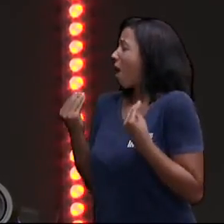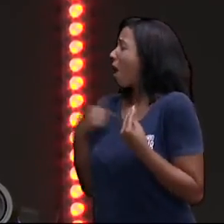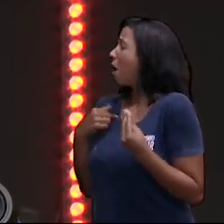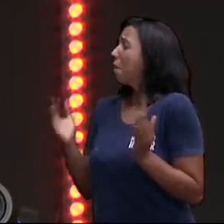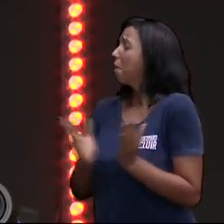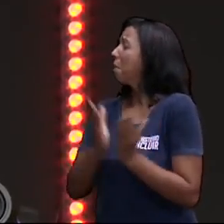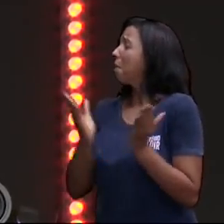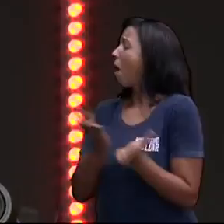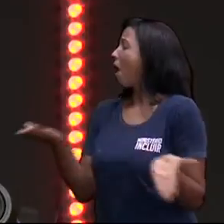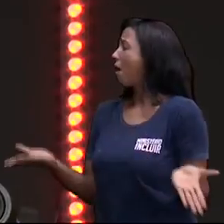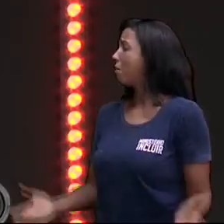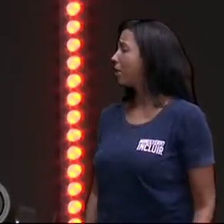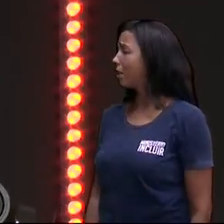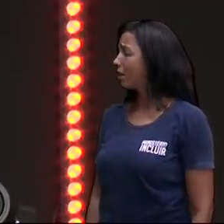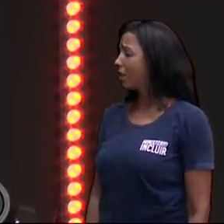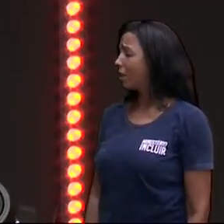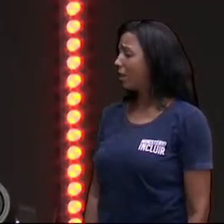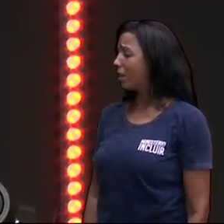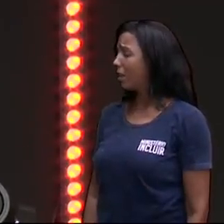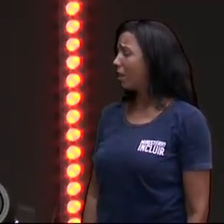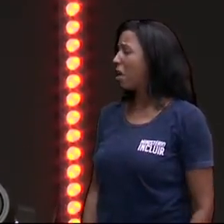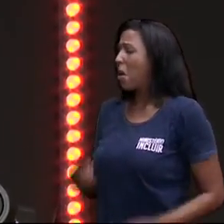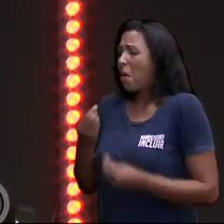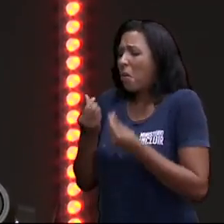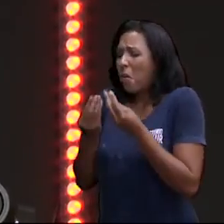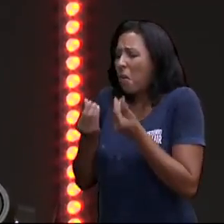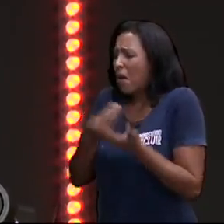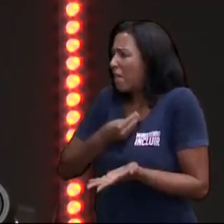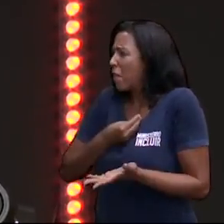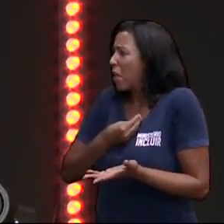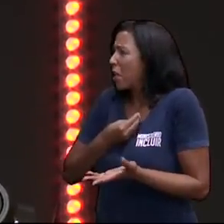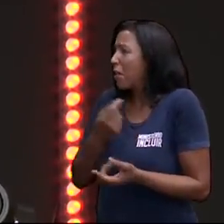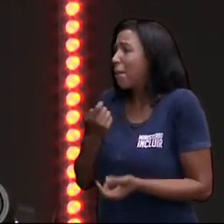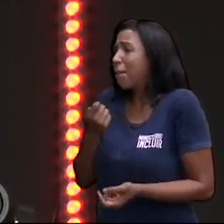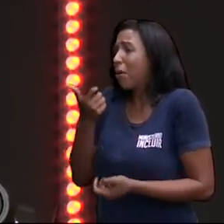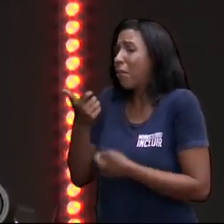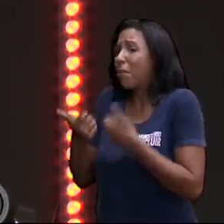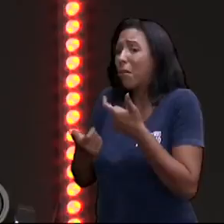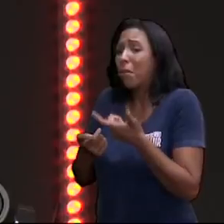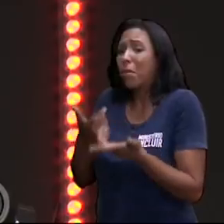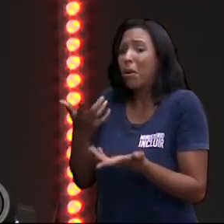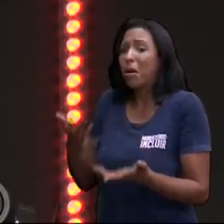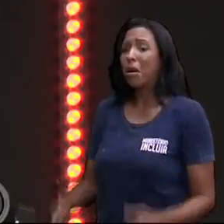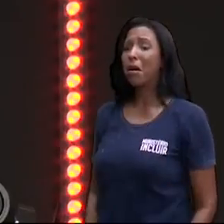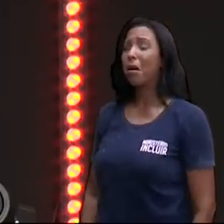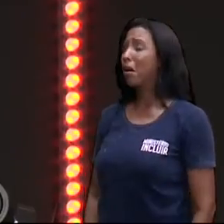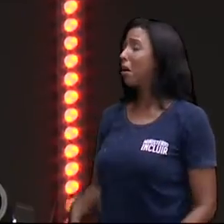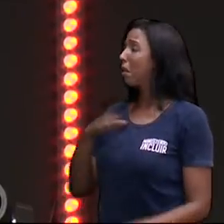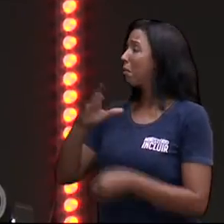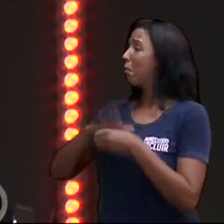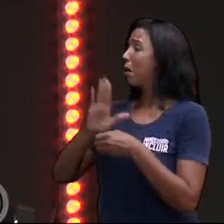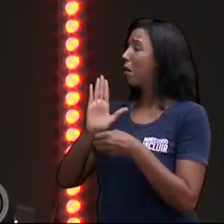a notícia é meu tu básico pastor o esgoto a céu aberto e a ordem